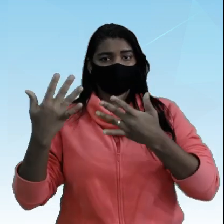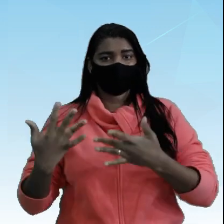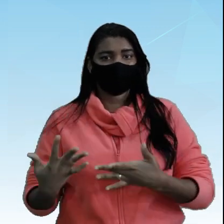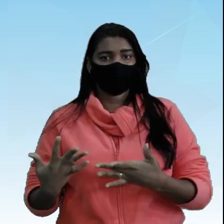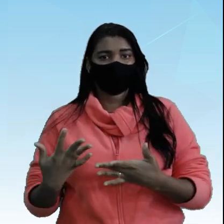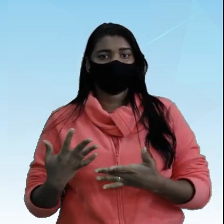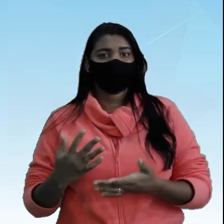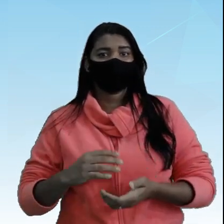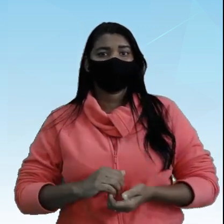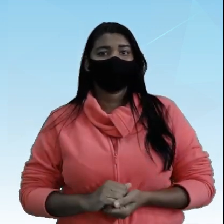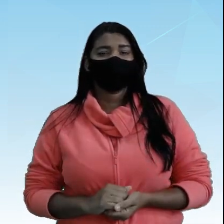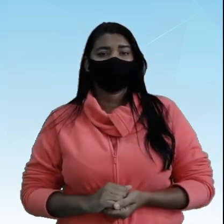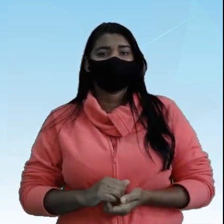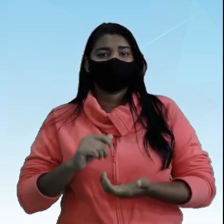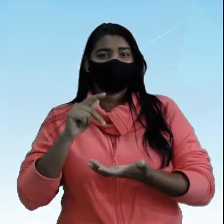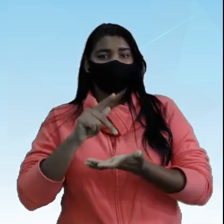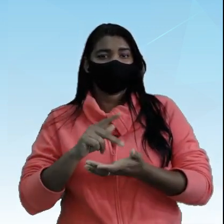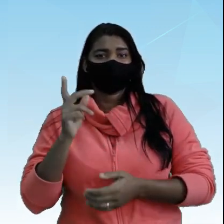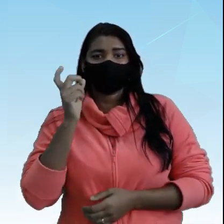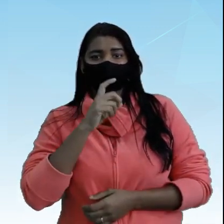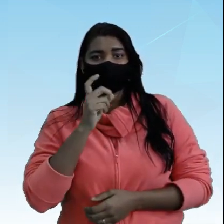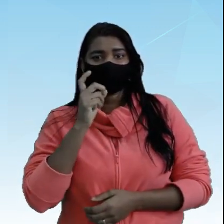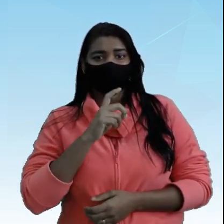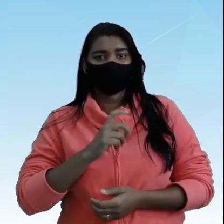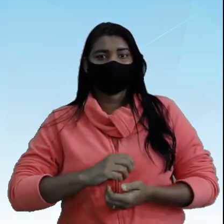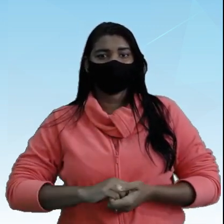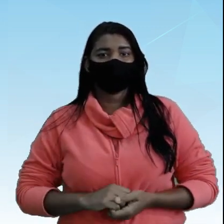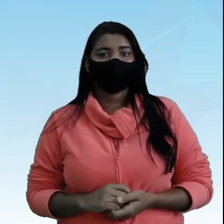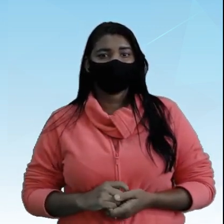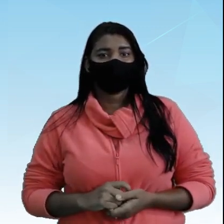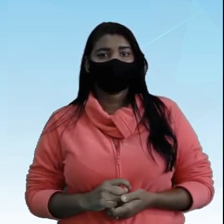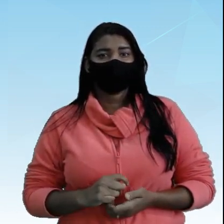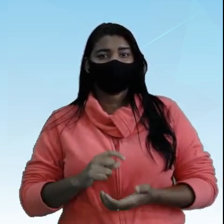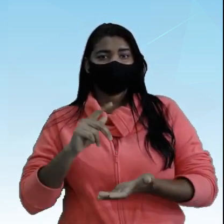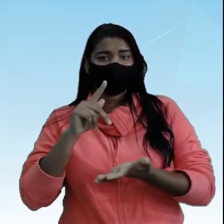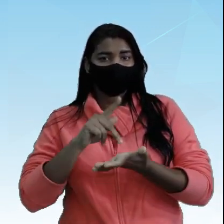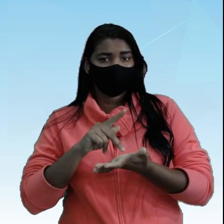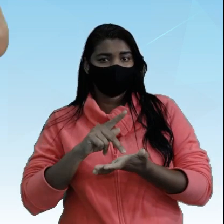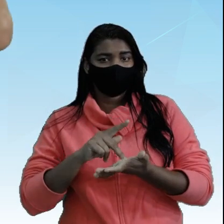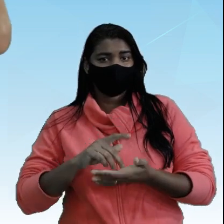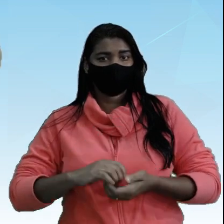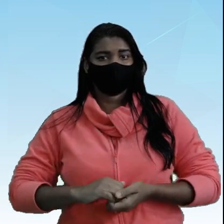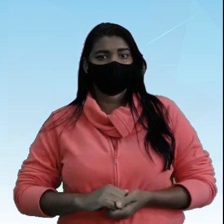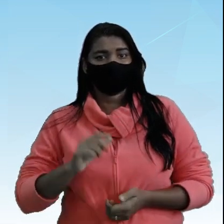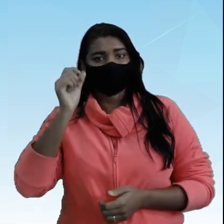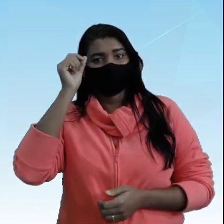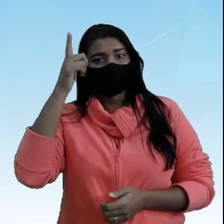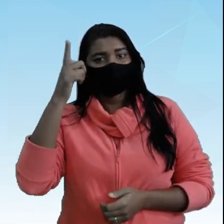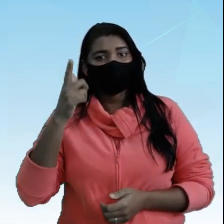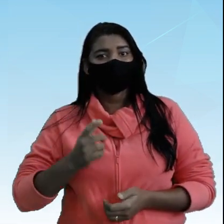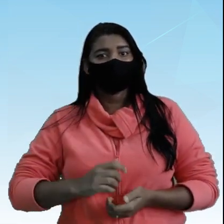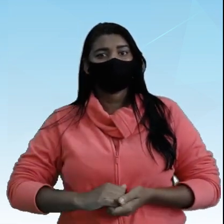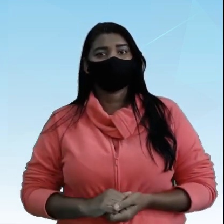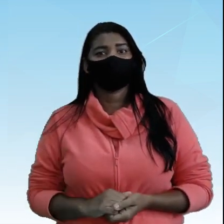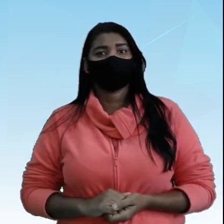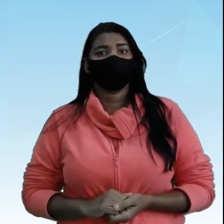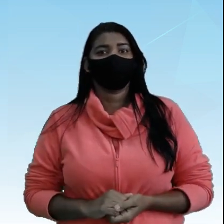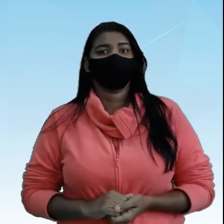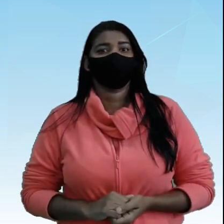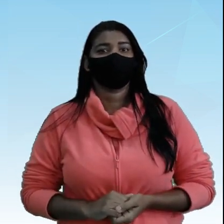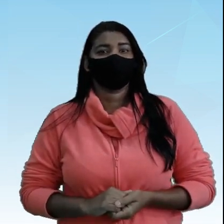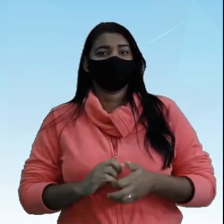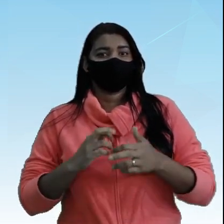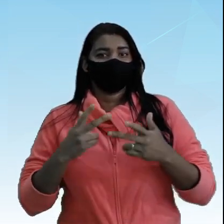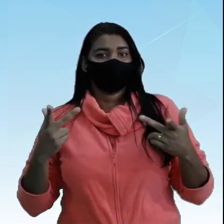uma verdade, isso é uma mentira e isso é uma inverdade. Mentira tem uma ideia, inverdade tem uma